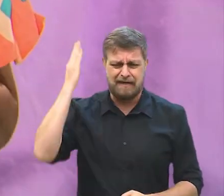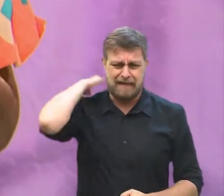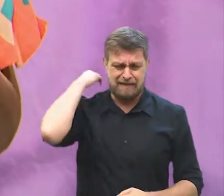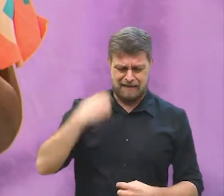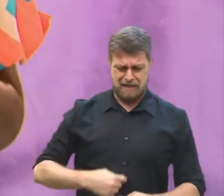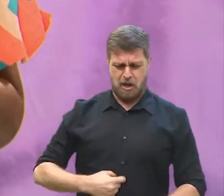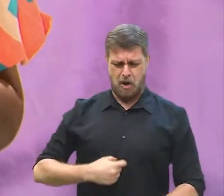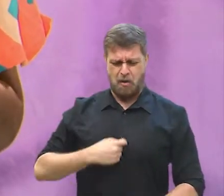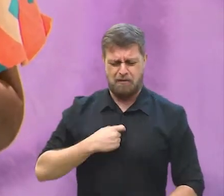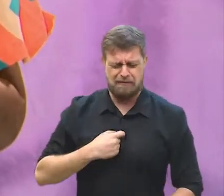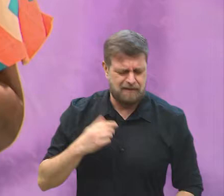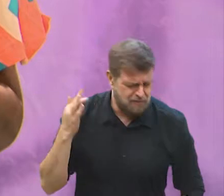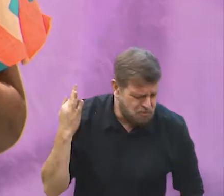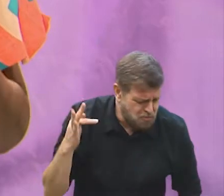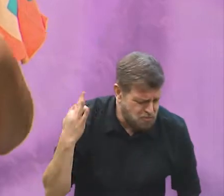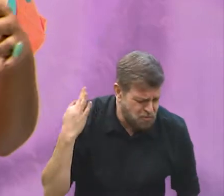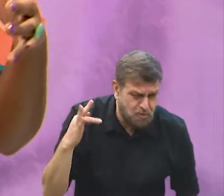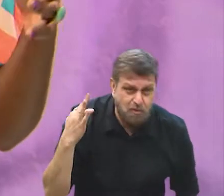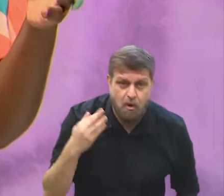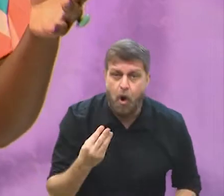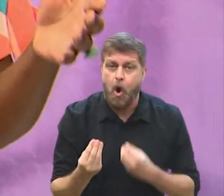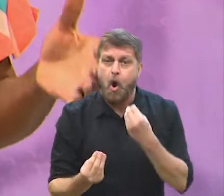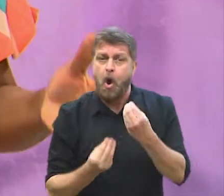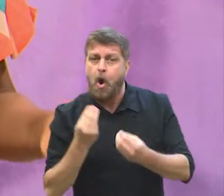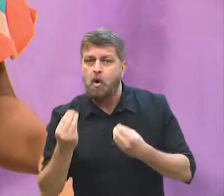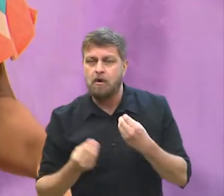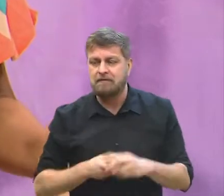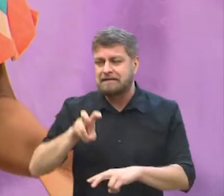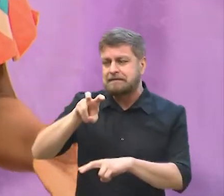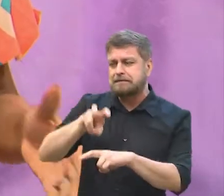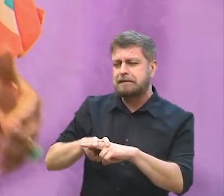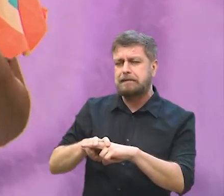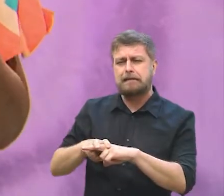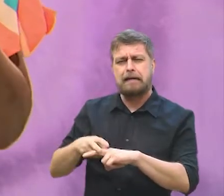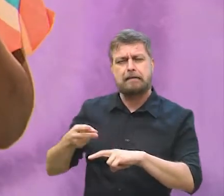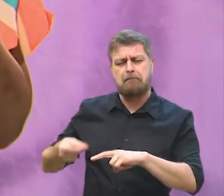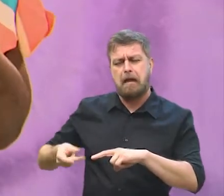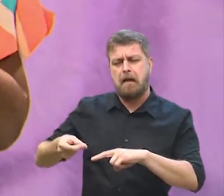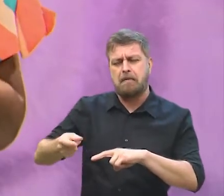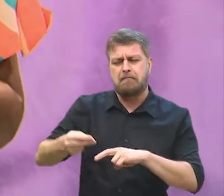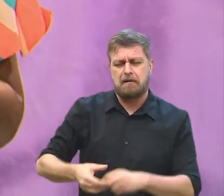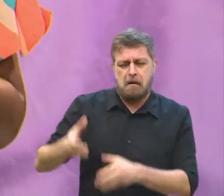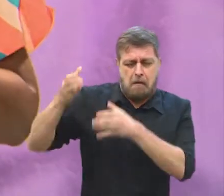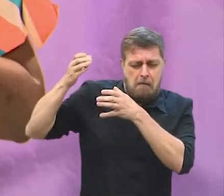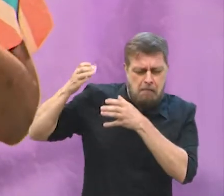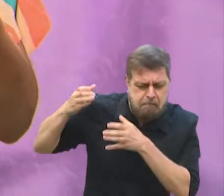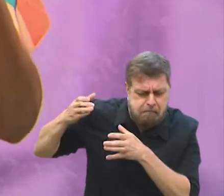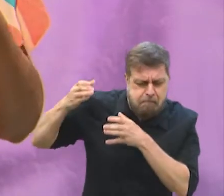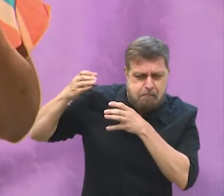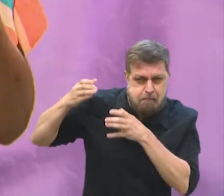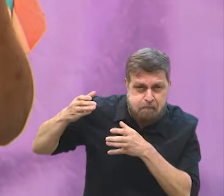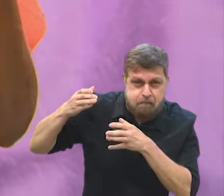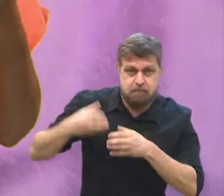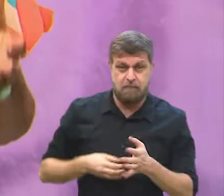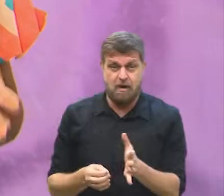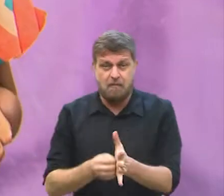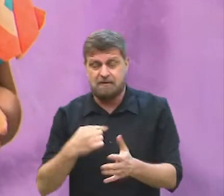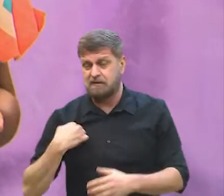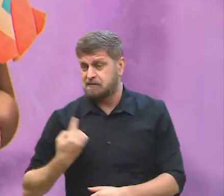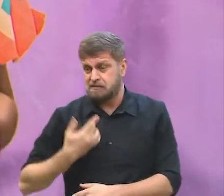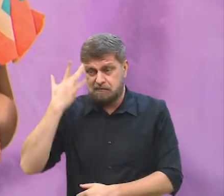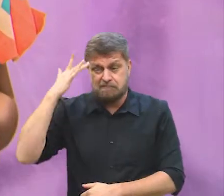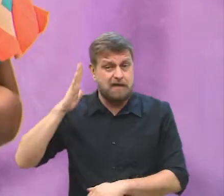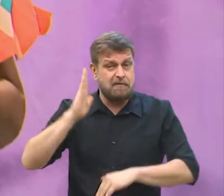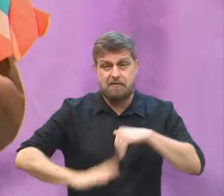fica com dor nas costas. E aí, como é que faz? Fica muito tempo sentado, carrega peso, olha, às vezes a gente nem sabe